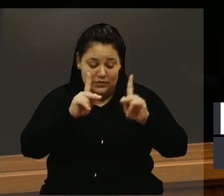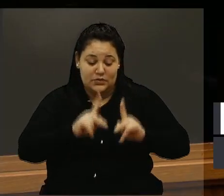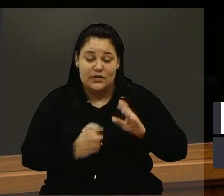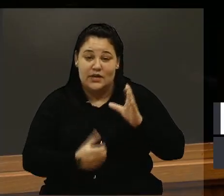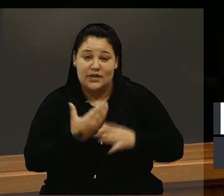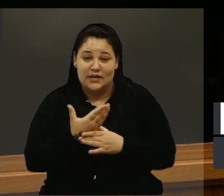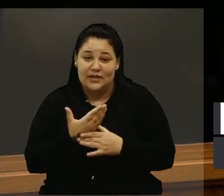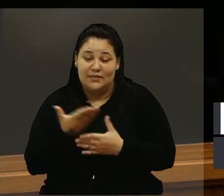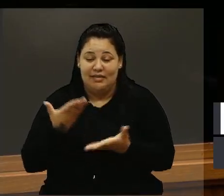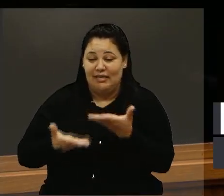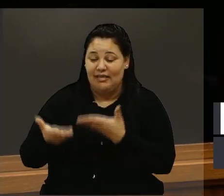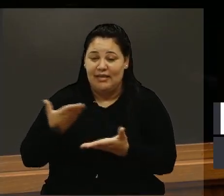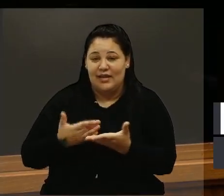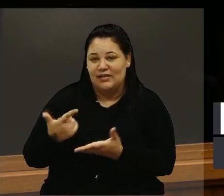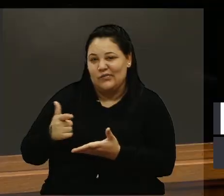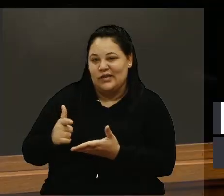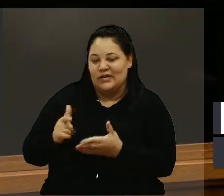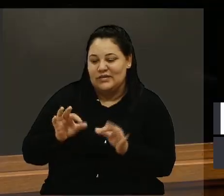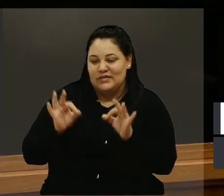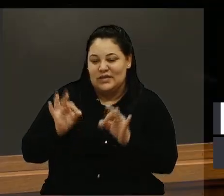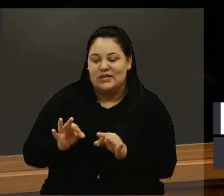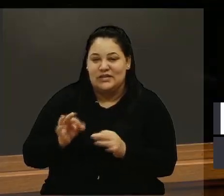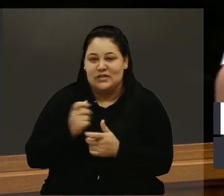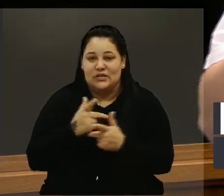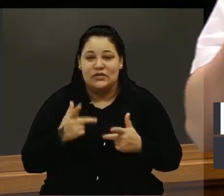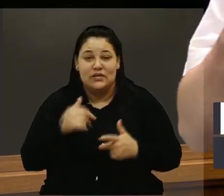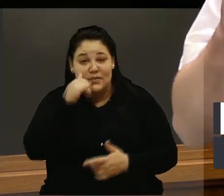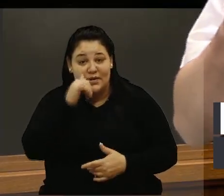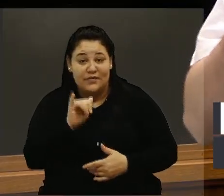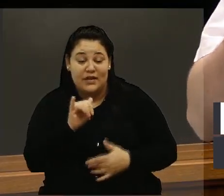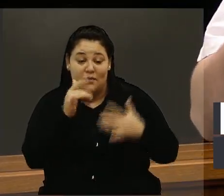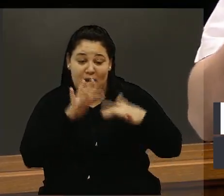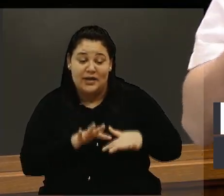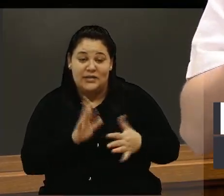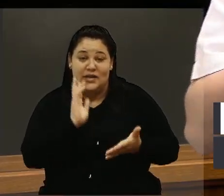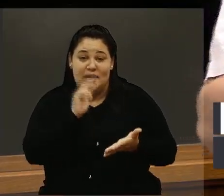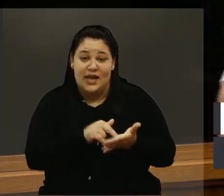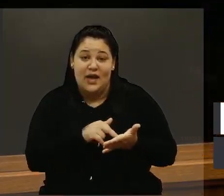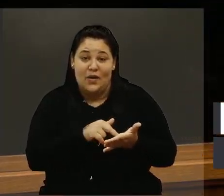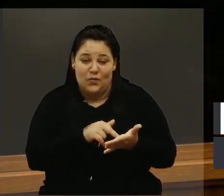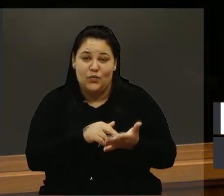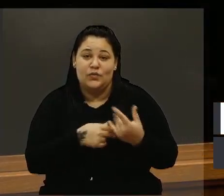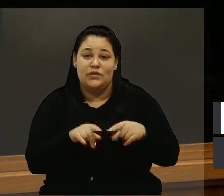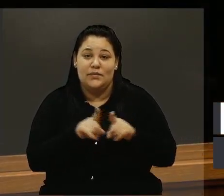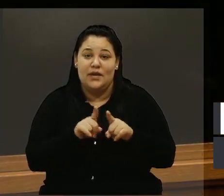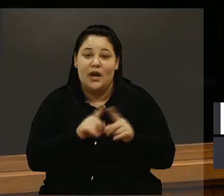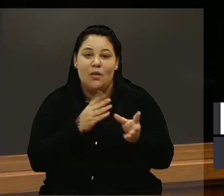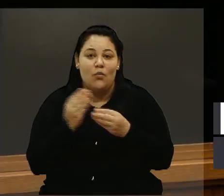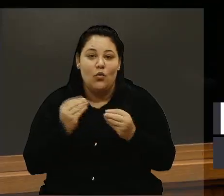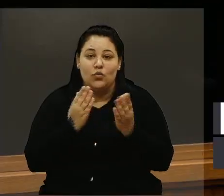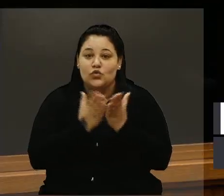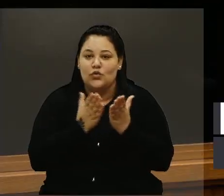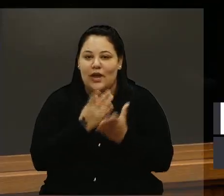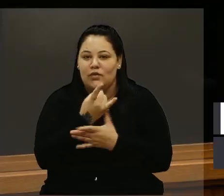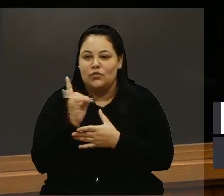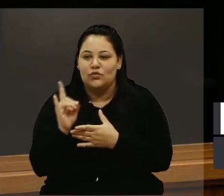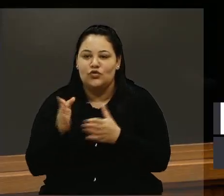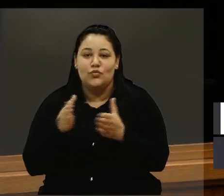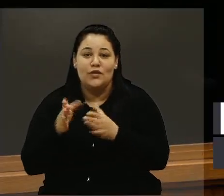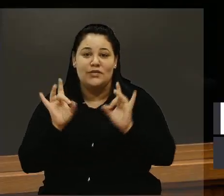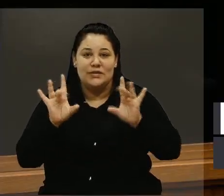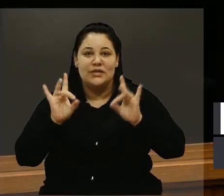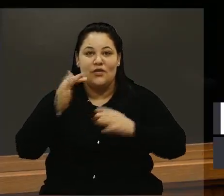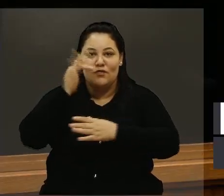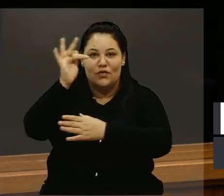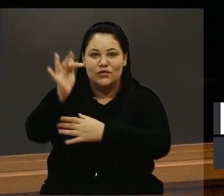com a incerteza e também para evitar uma crise real da modernidade, né? Isso é muito estudado no último período, em especial na